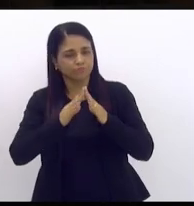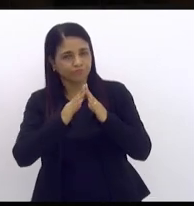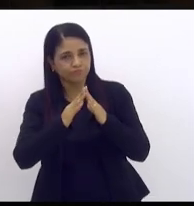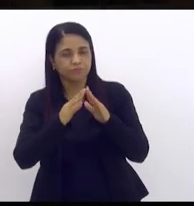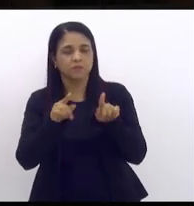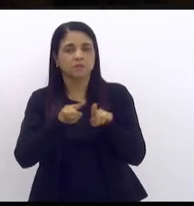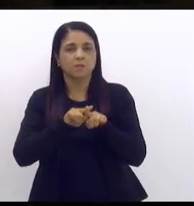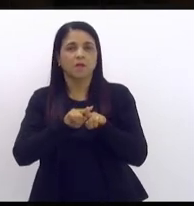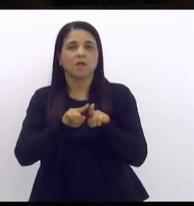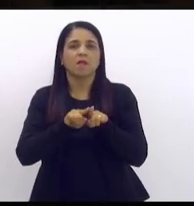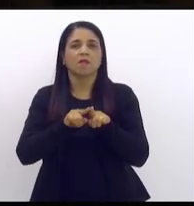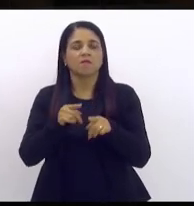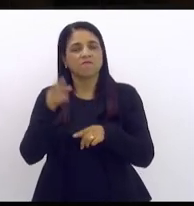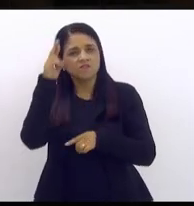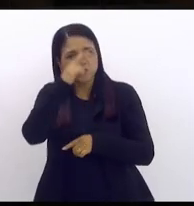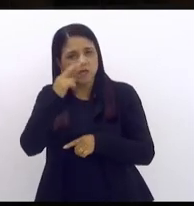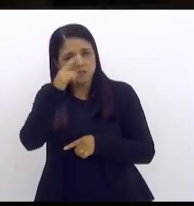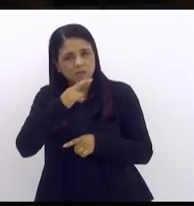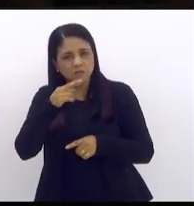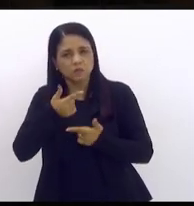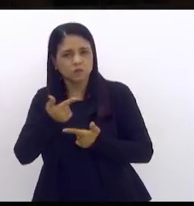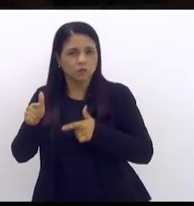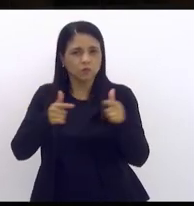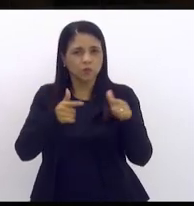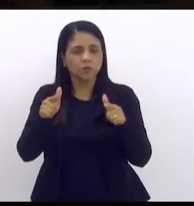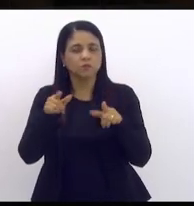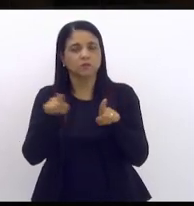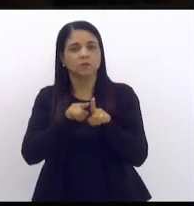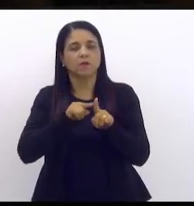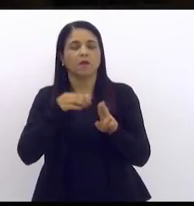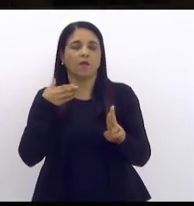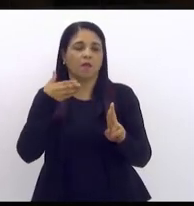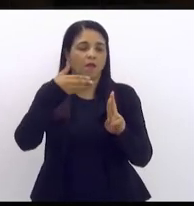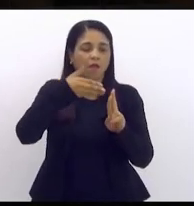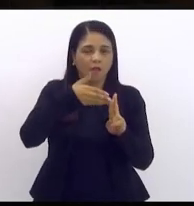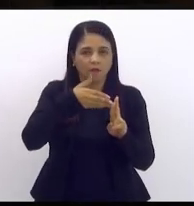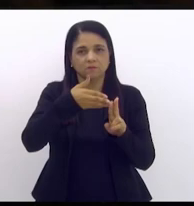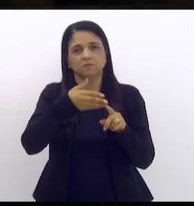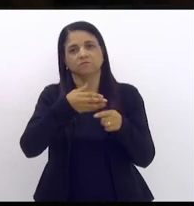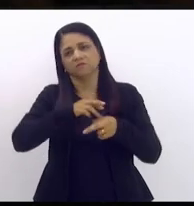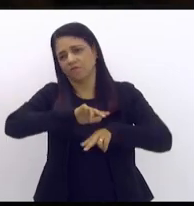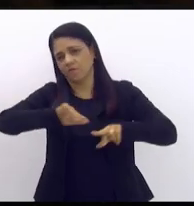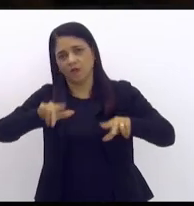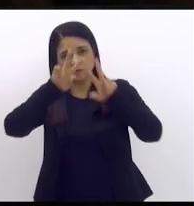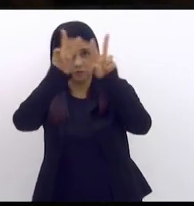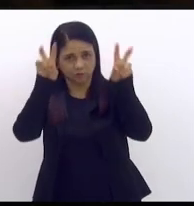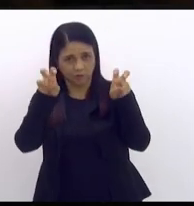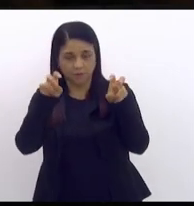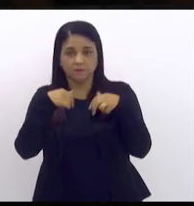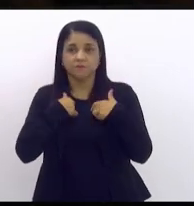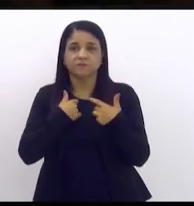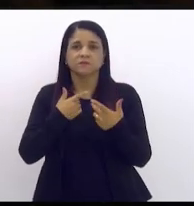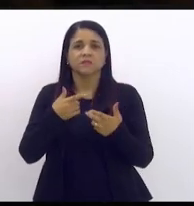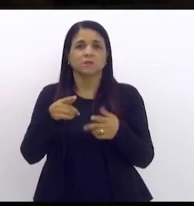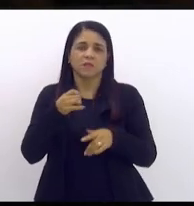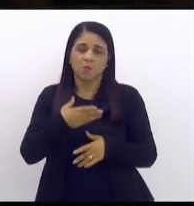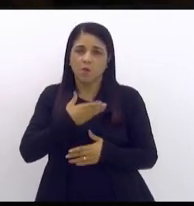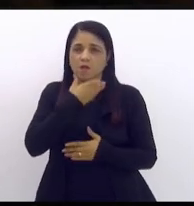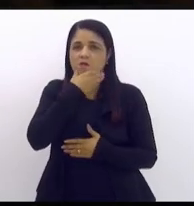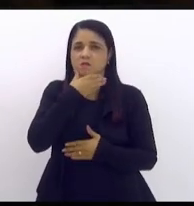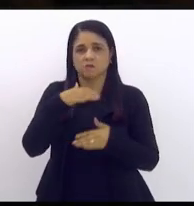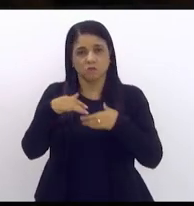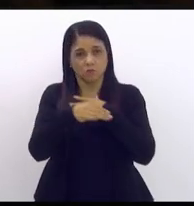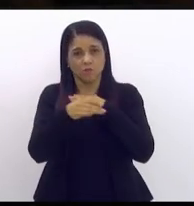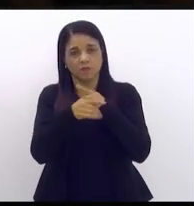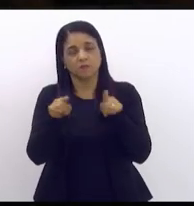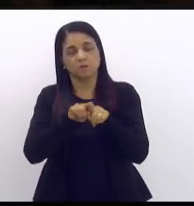outras fiscalizações e para algumas questões relativas ao tema. Eu reforço que a gente vive a crise urbana que encontra a crise